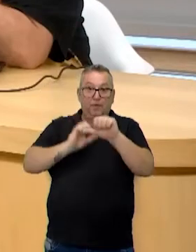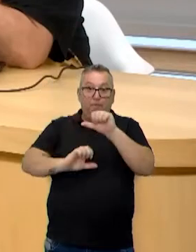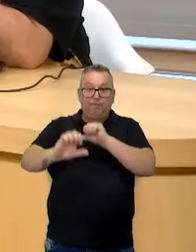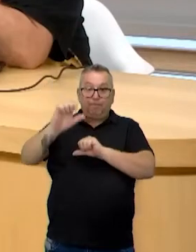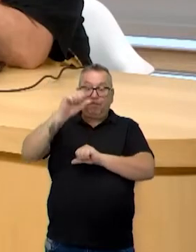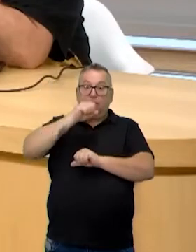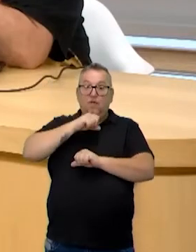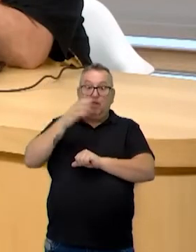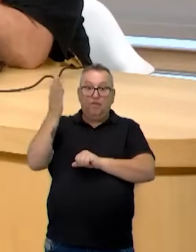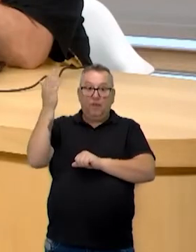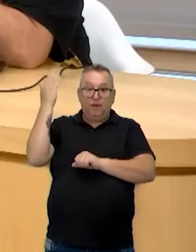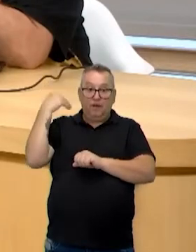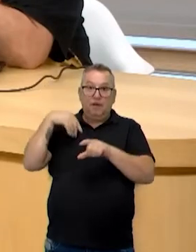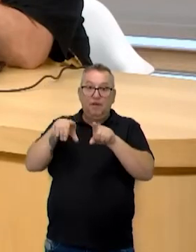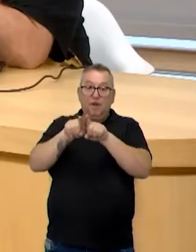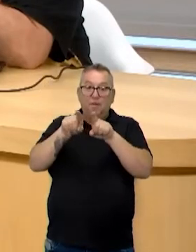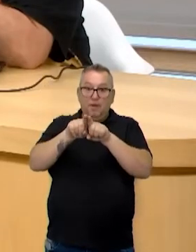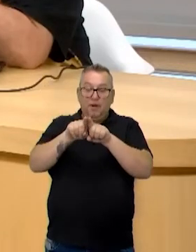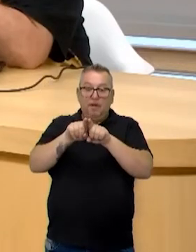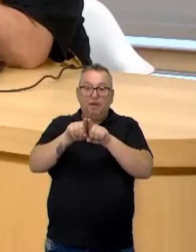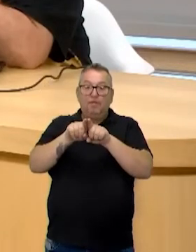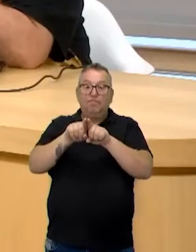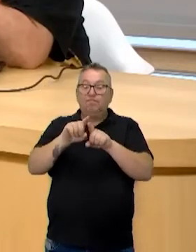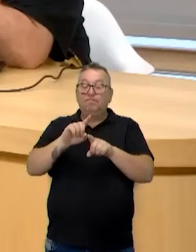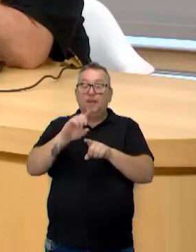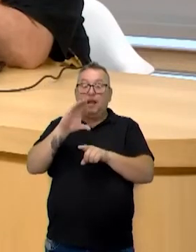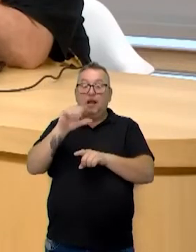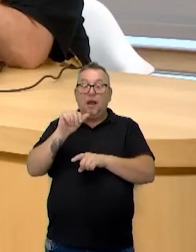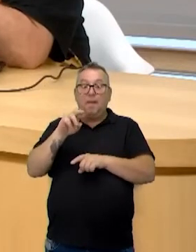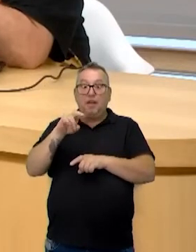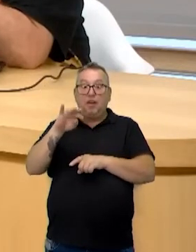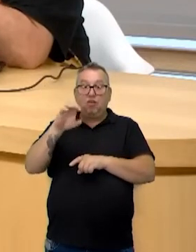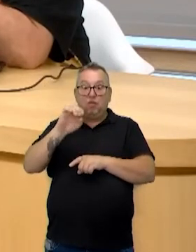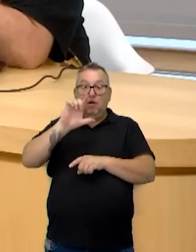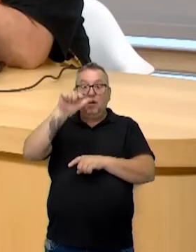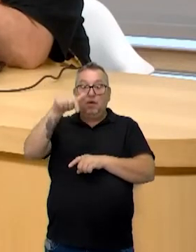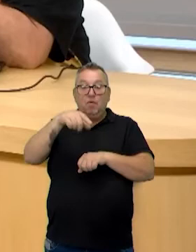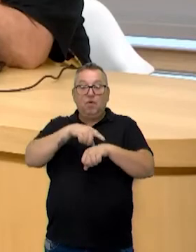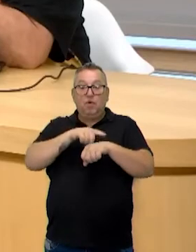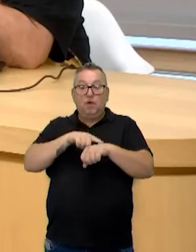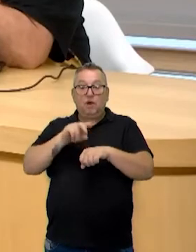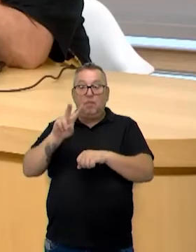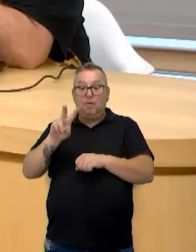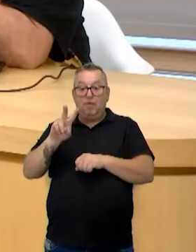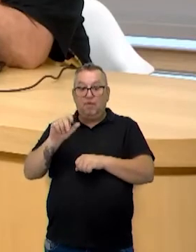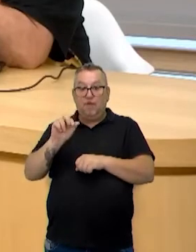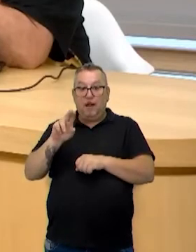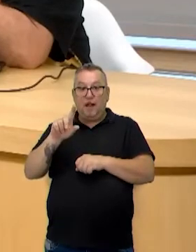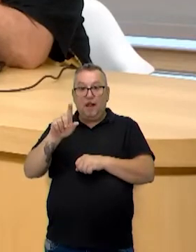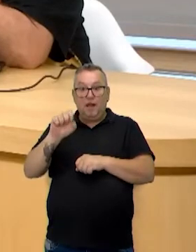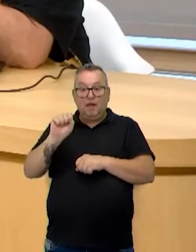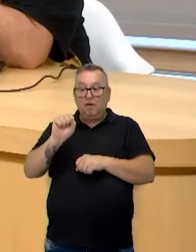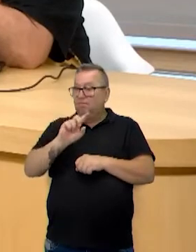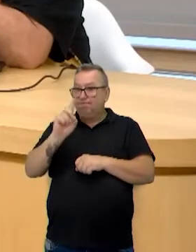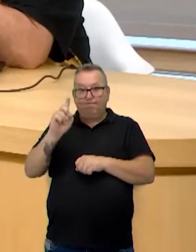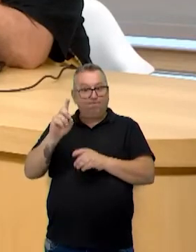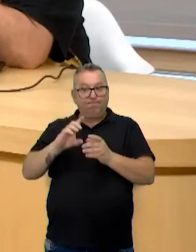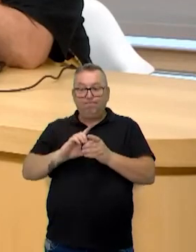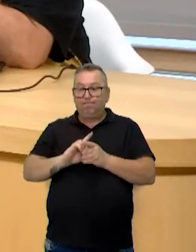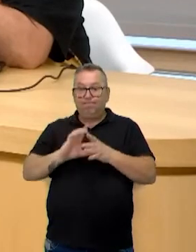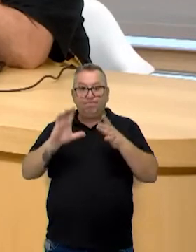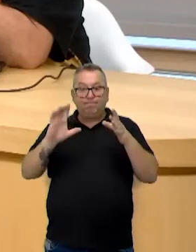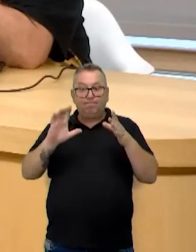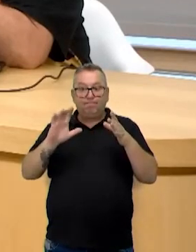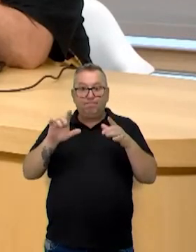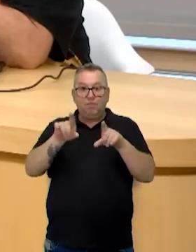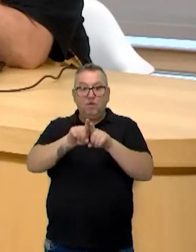Velha do Cabresto, que também não era democrática, depois veio o período Vargas, que também não era democrático. A gente